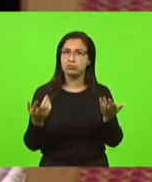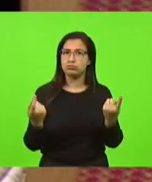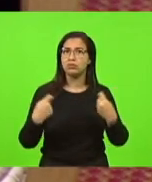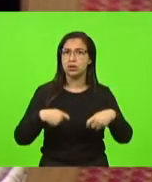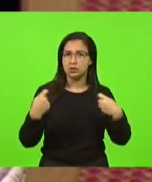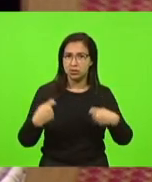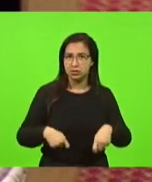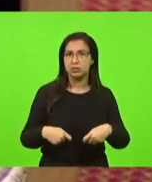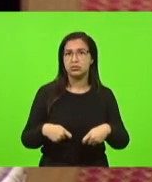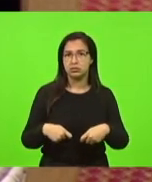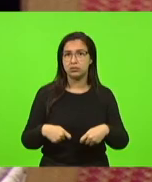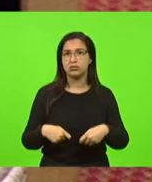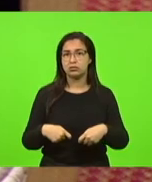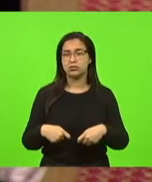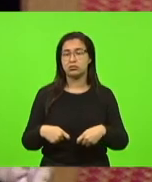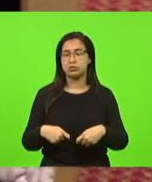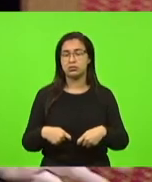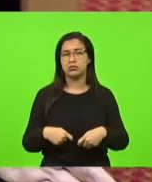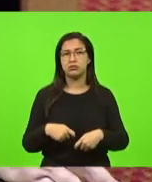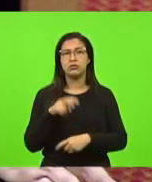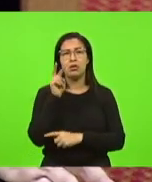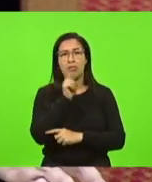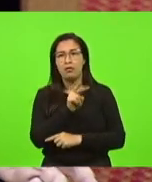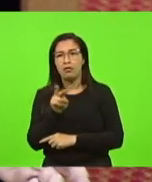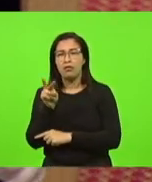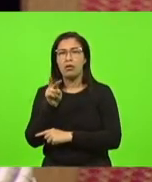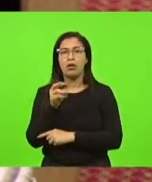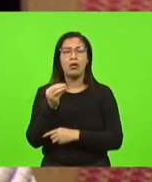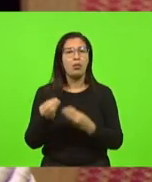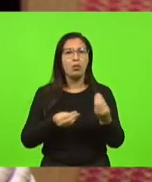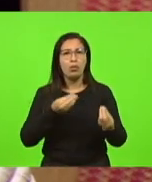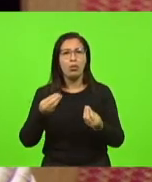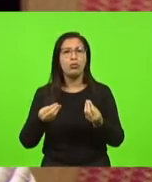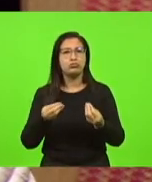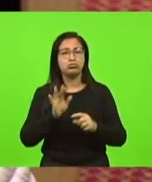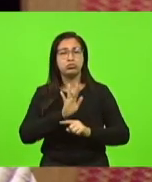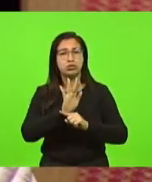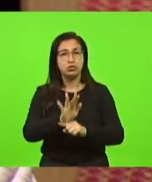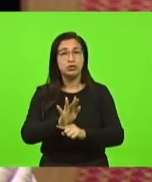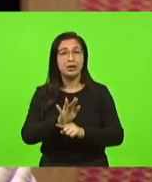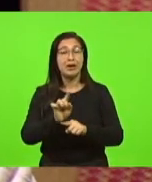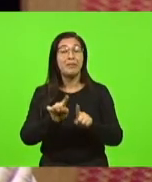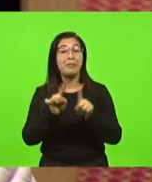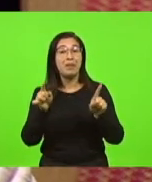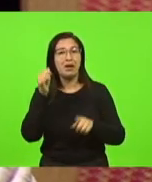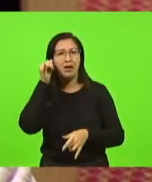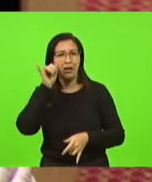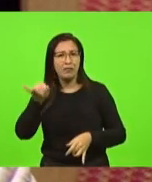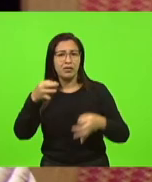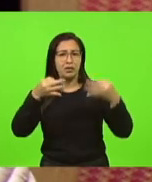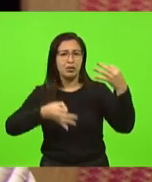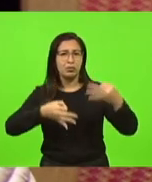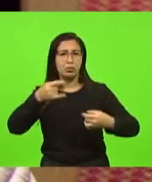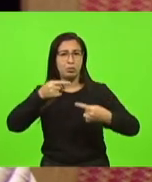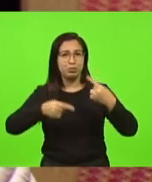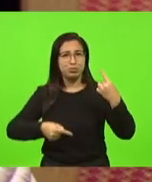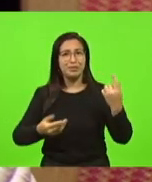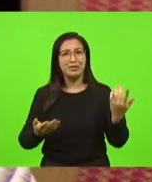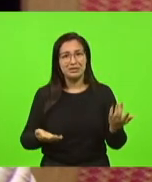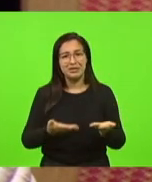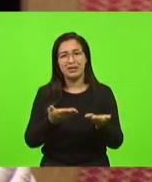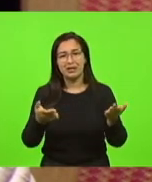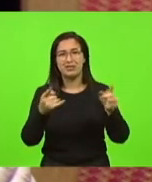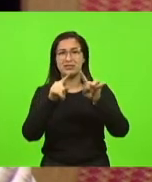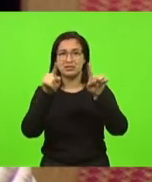fazer esse acompanhamento e, principalmente, evitar injustiça para com esses